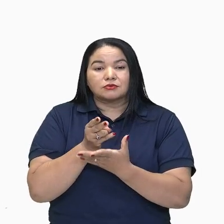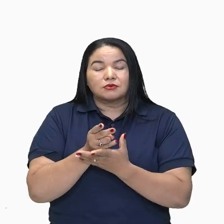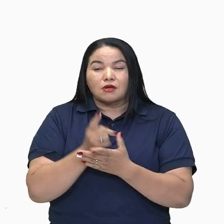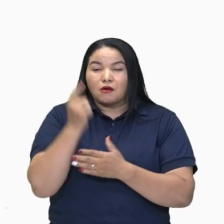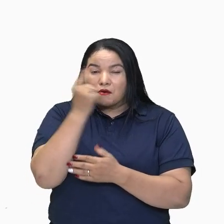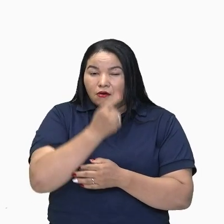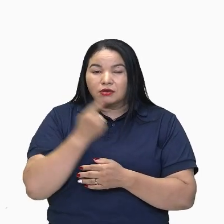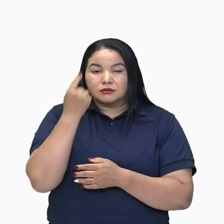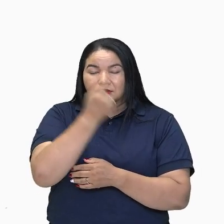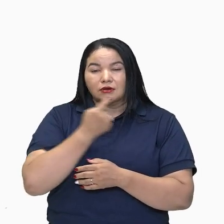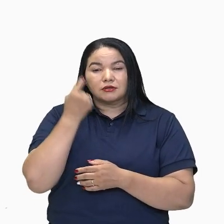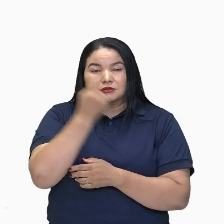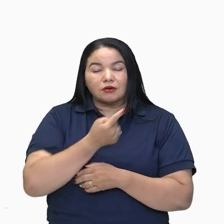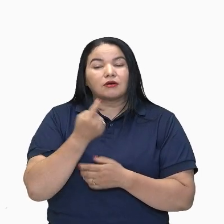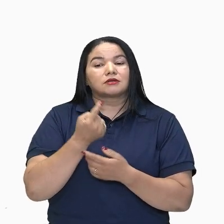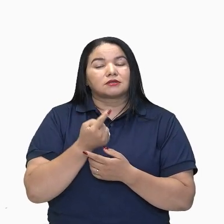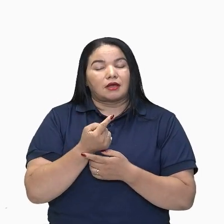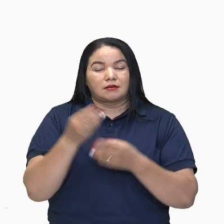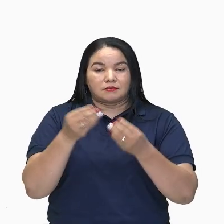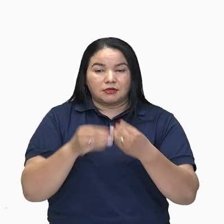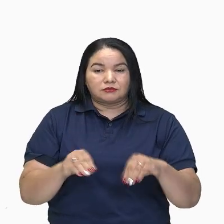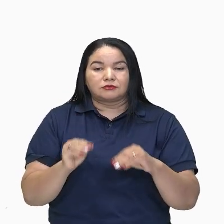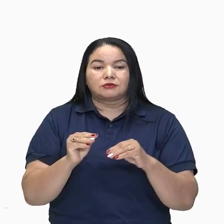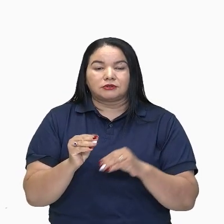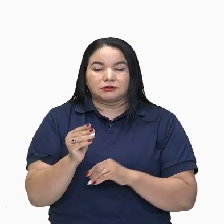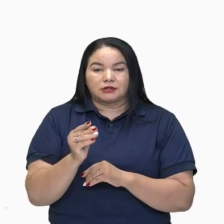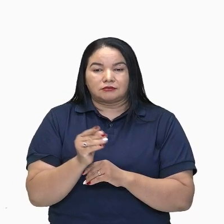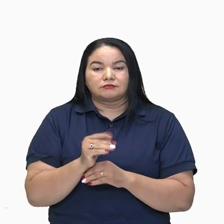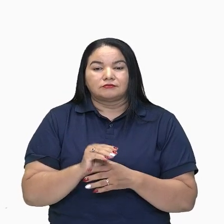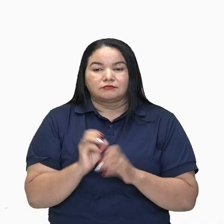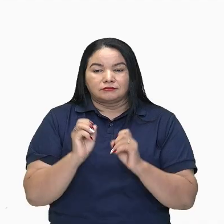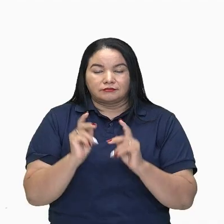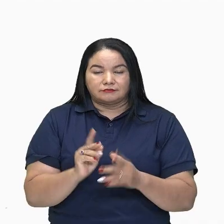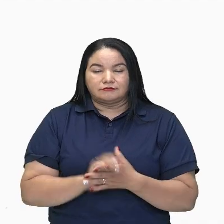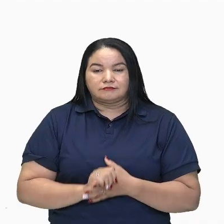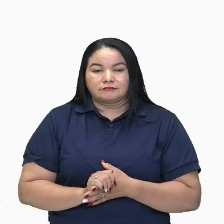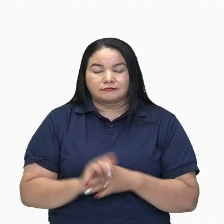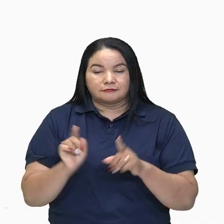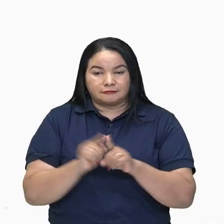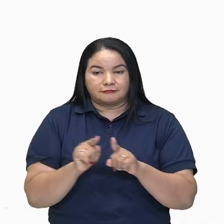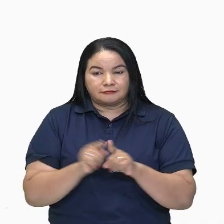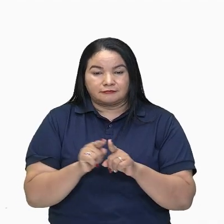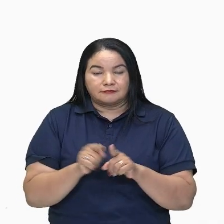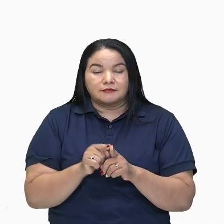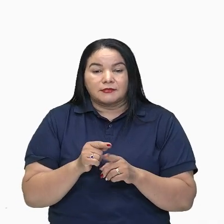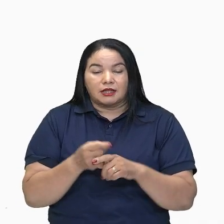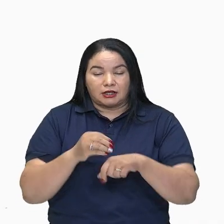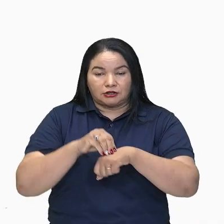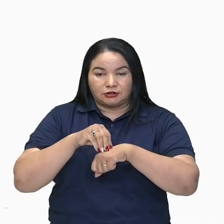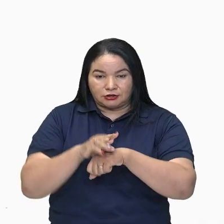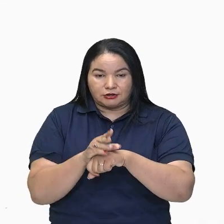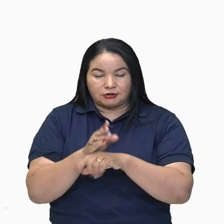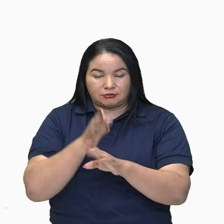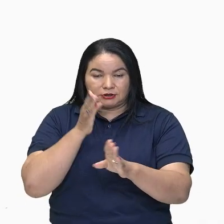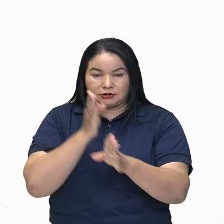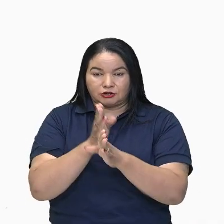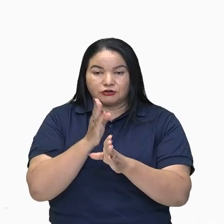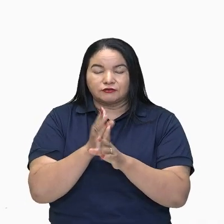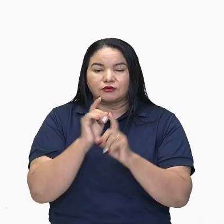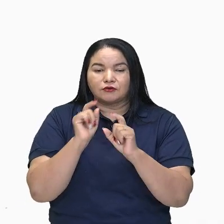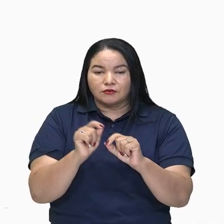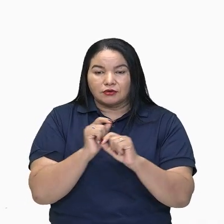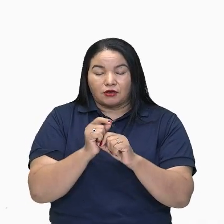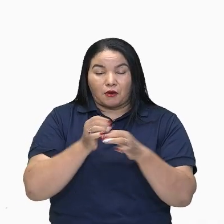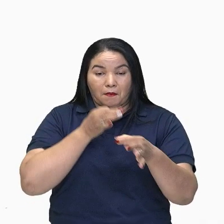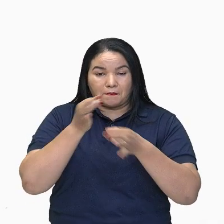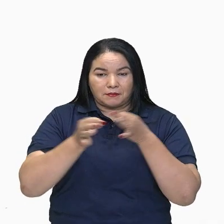a saúde mental. Ok? Uma dica para você identificar a opinião do autor sobre o determinado assunto